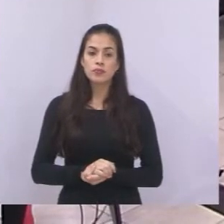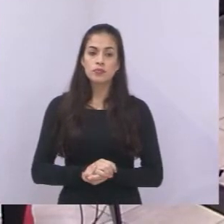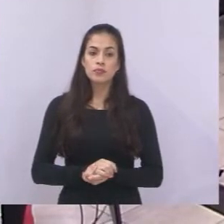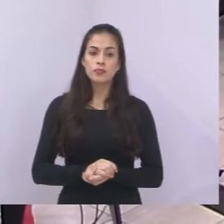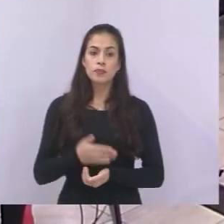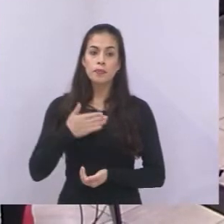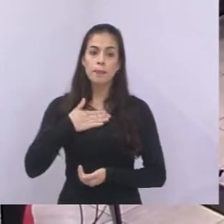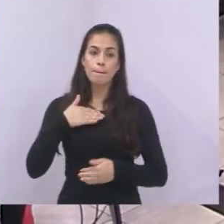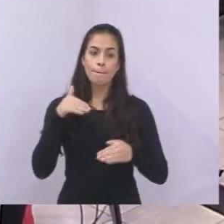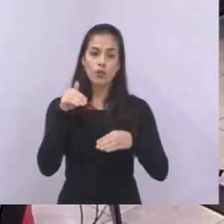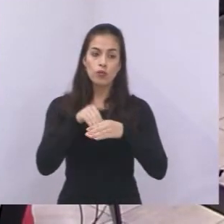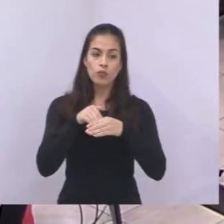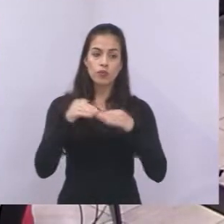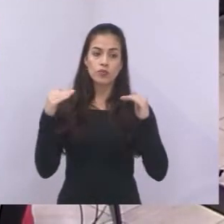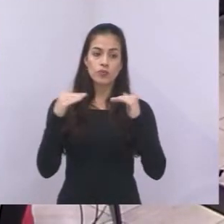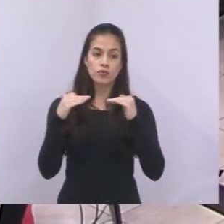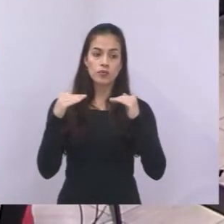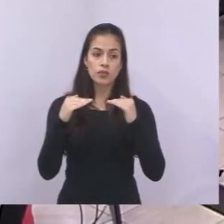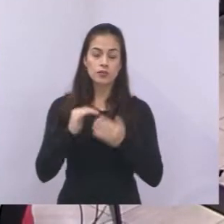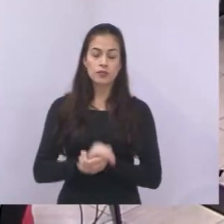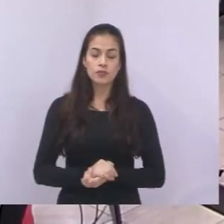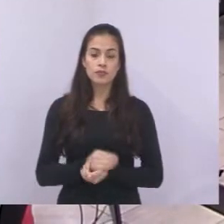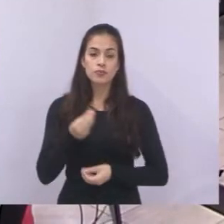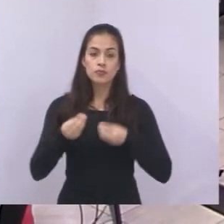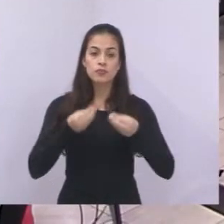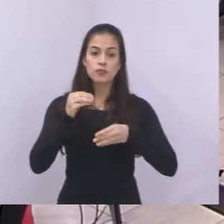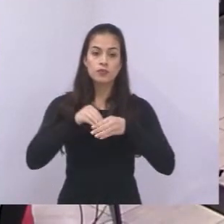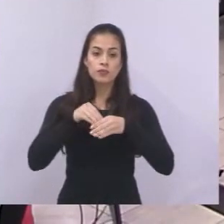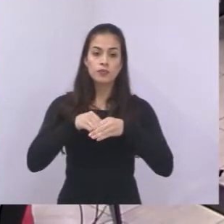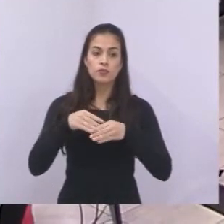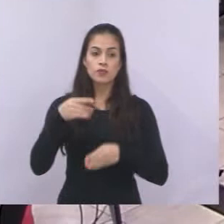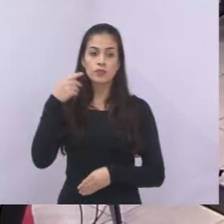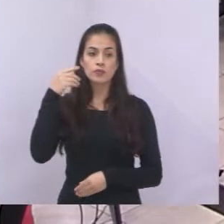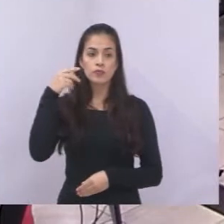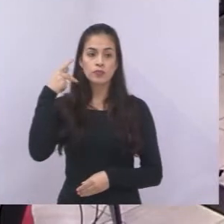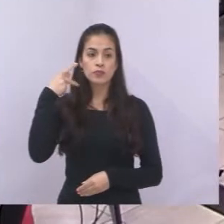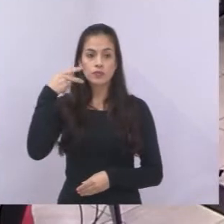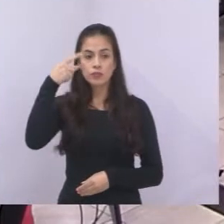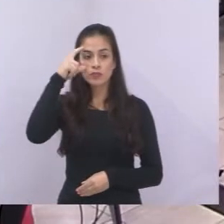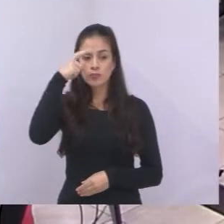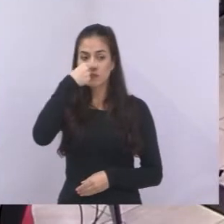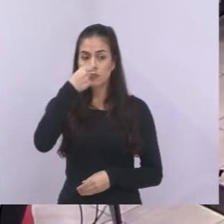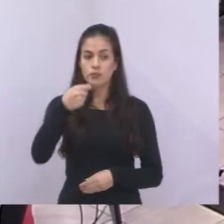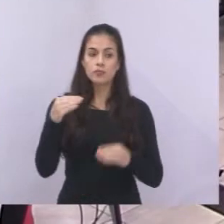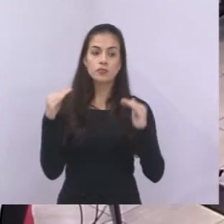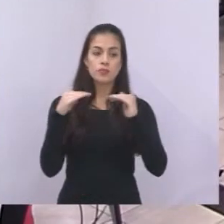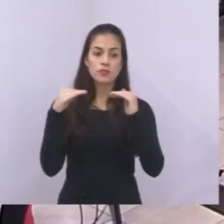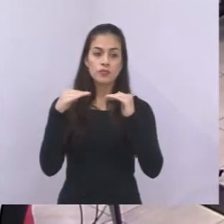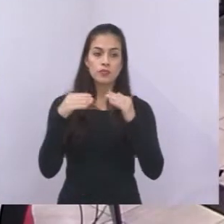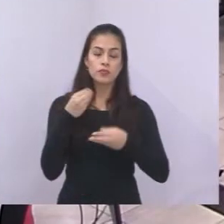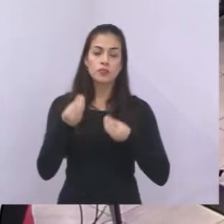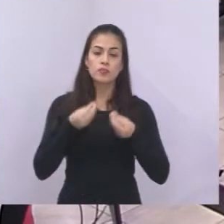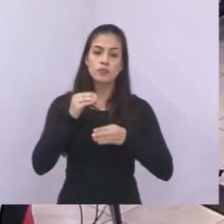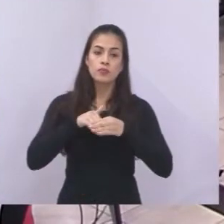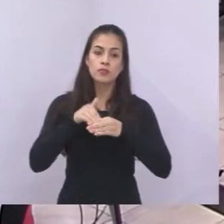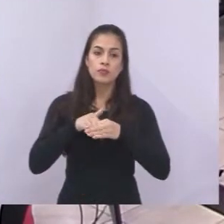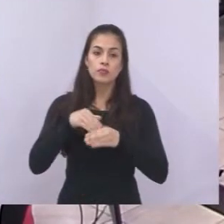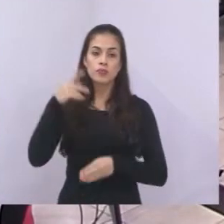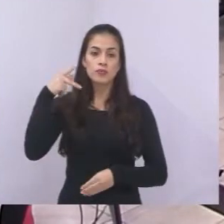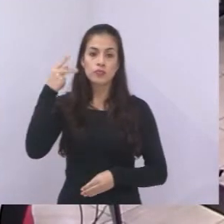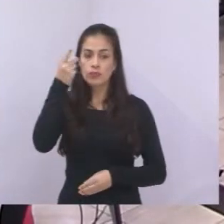Meu voto é favorável. Como vota o vereador Abner? Favorável. Como vota o vereador